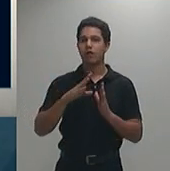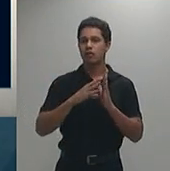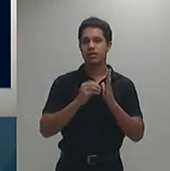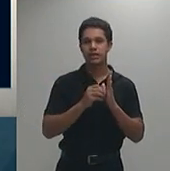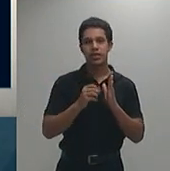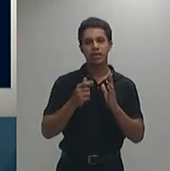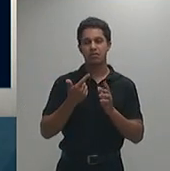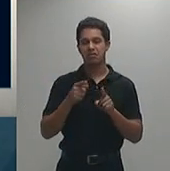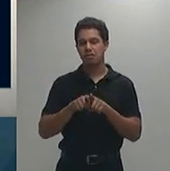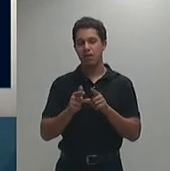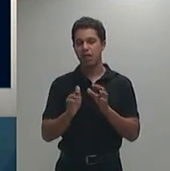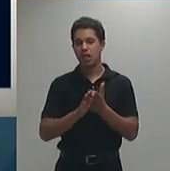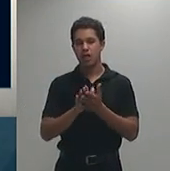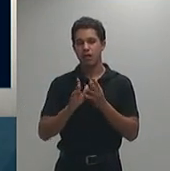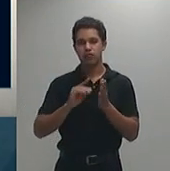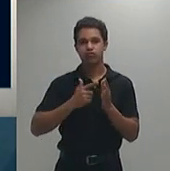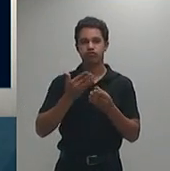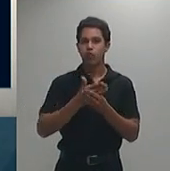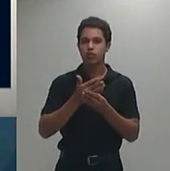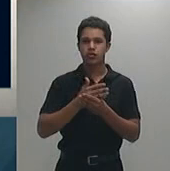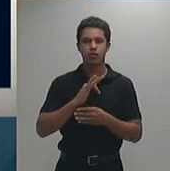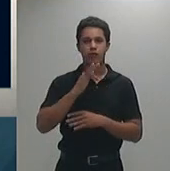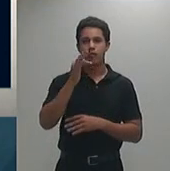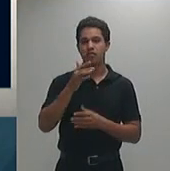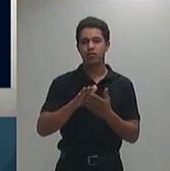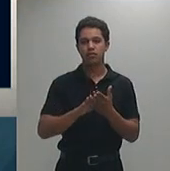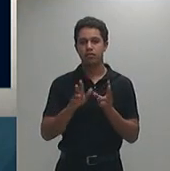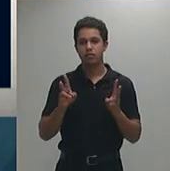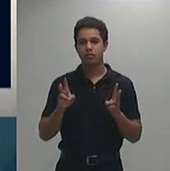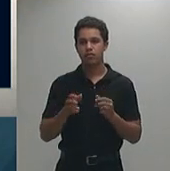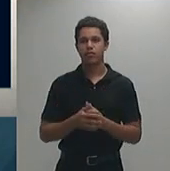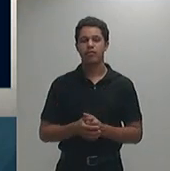obrigado me esculhamba ministro marco buzzi